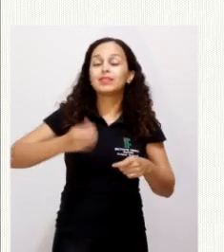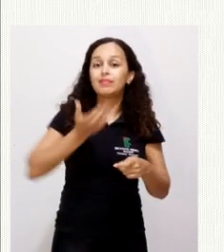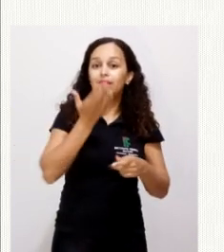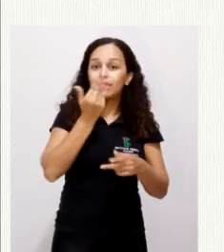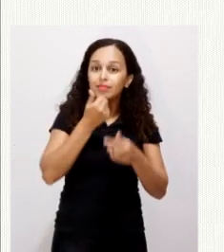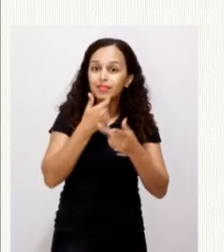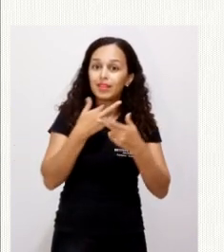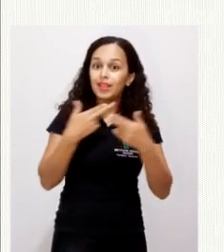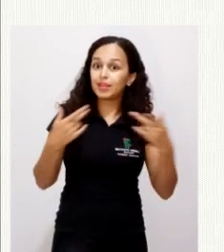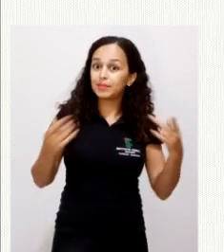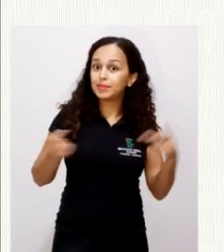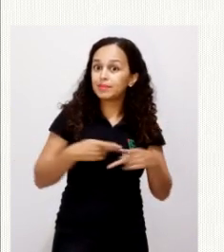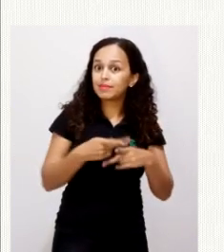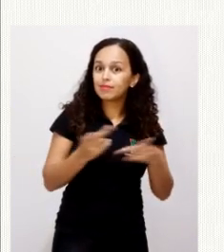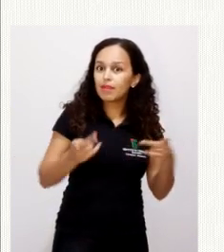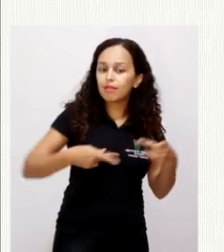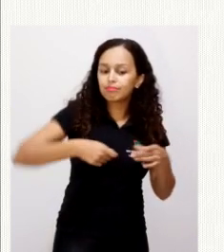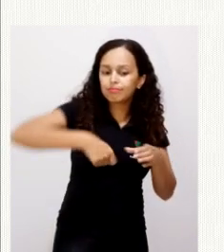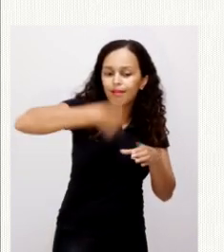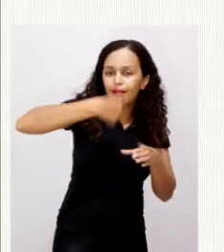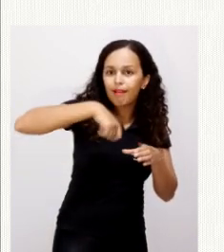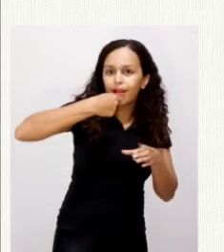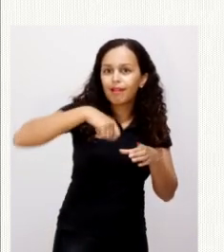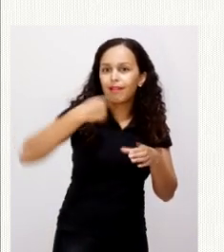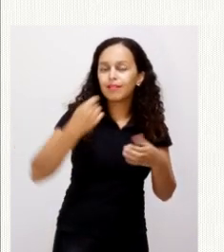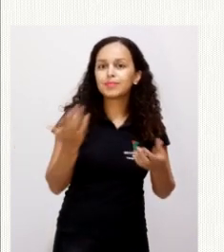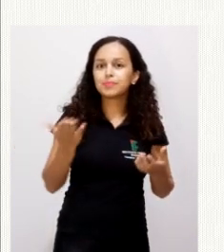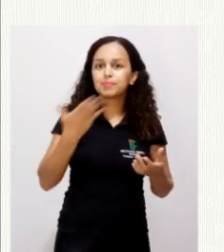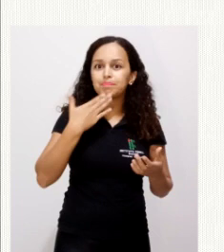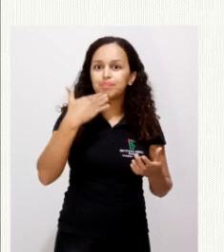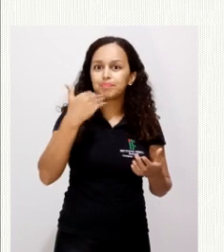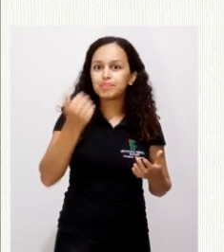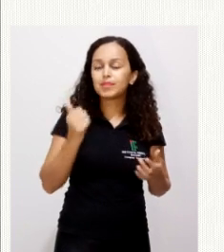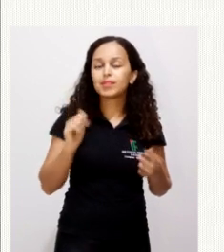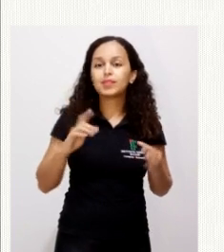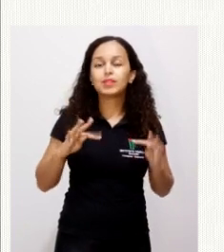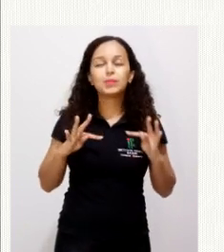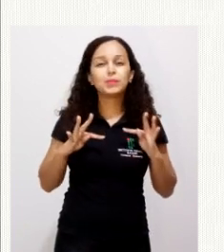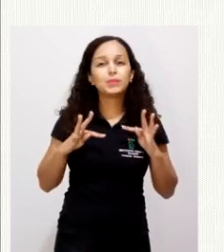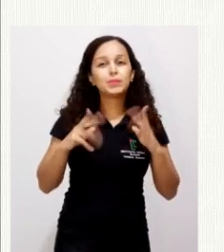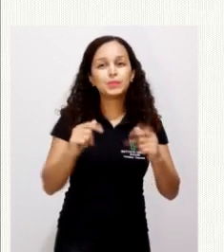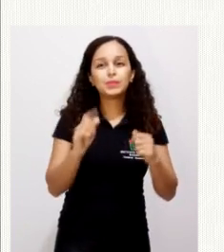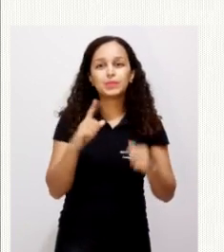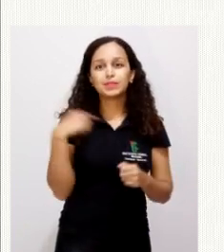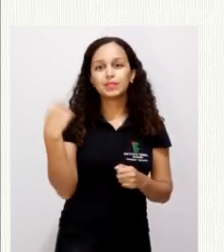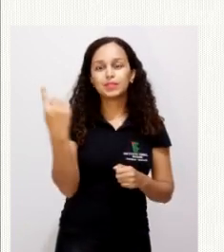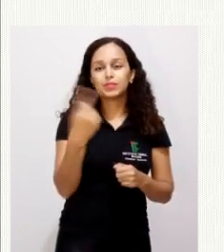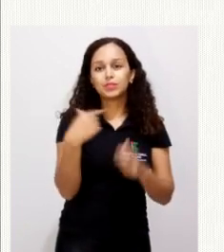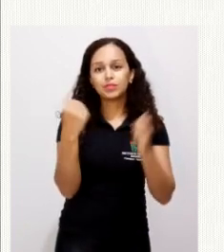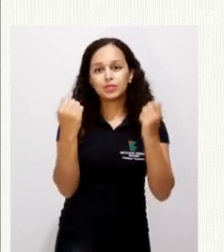podem estar no prato dos baianos e enriquecer em todos esses pontos que a gente